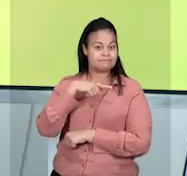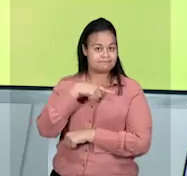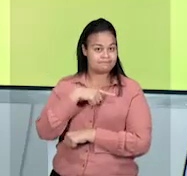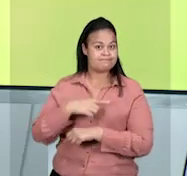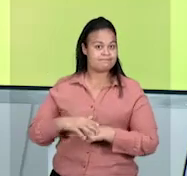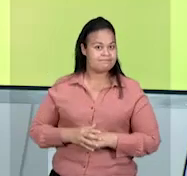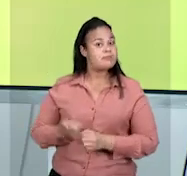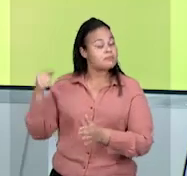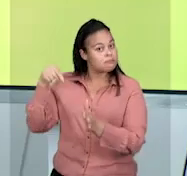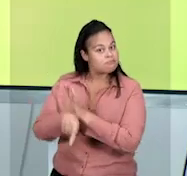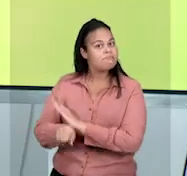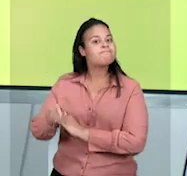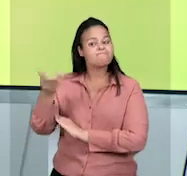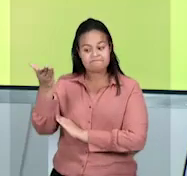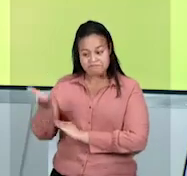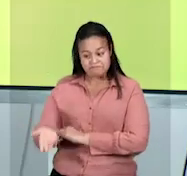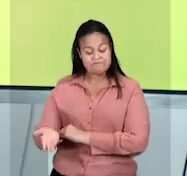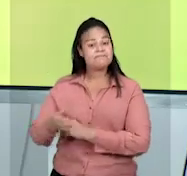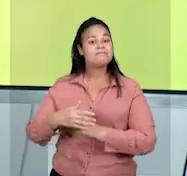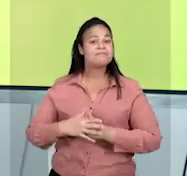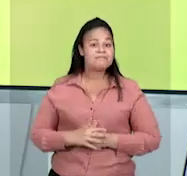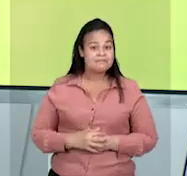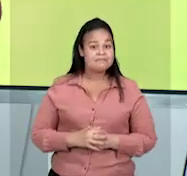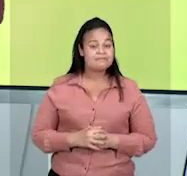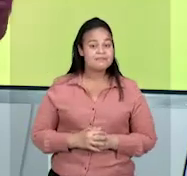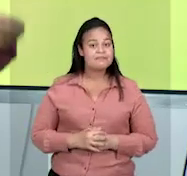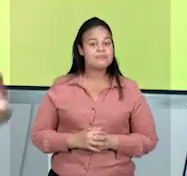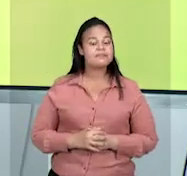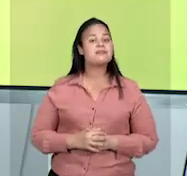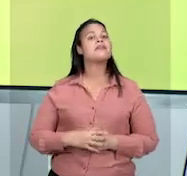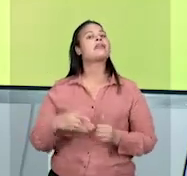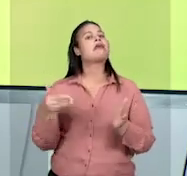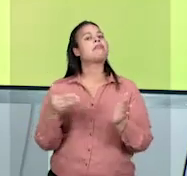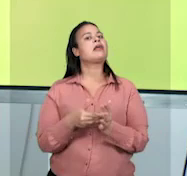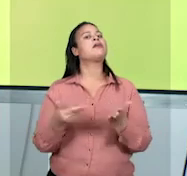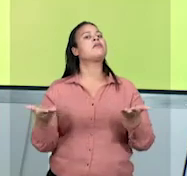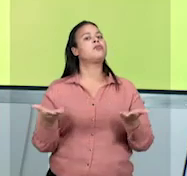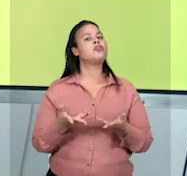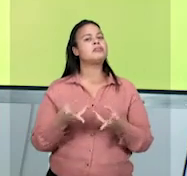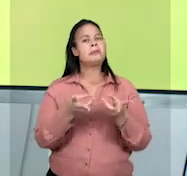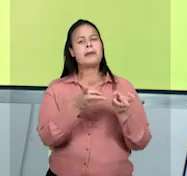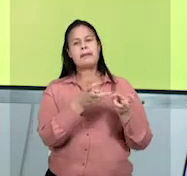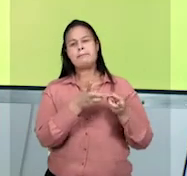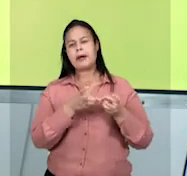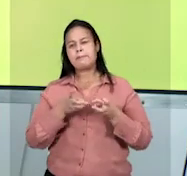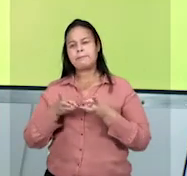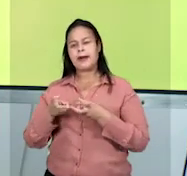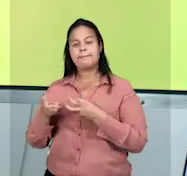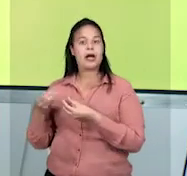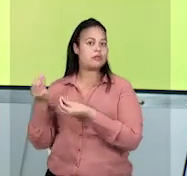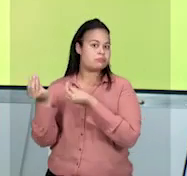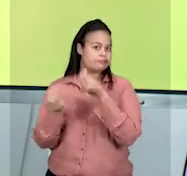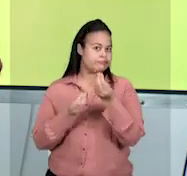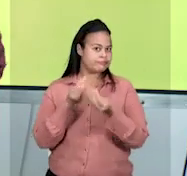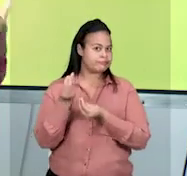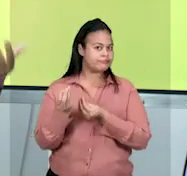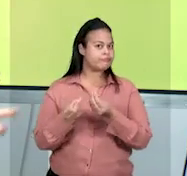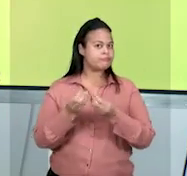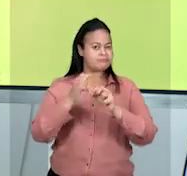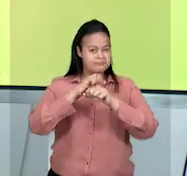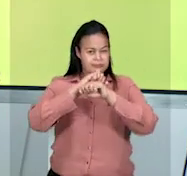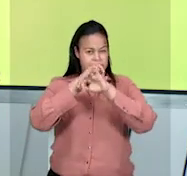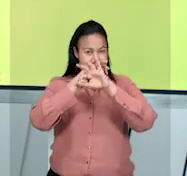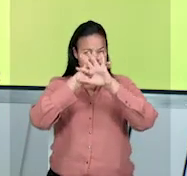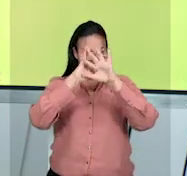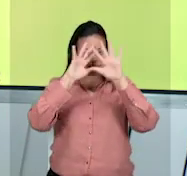grande pergunta vai estar aí. E nós até hoje estamos buscando uma forma de